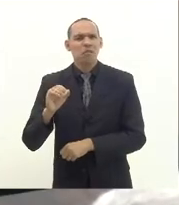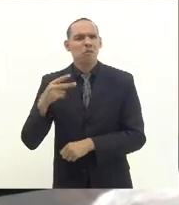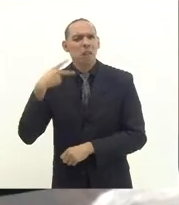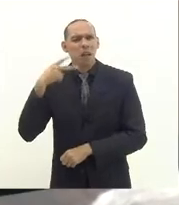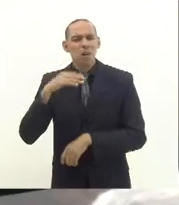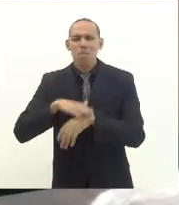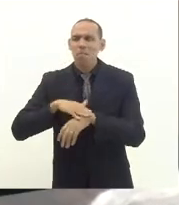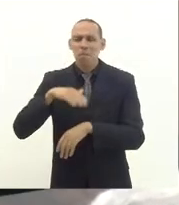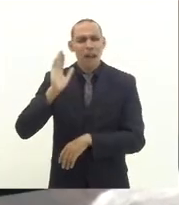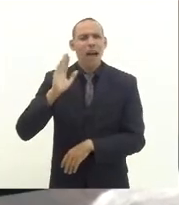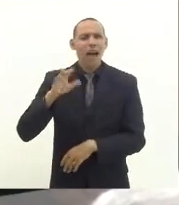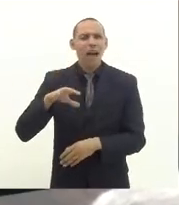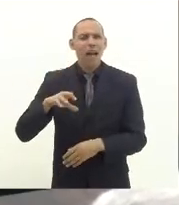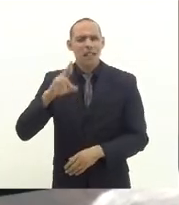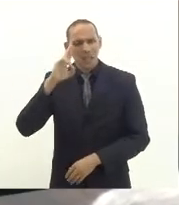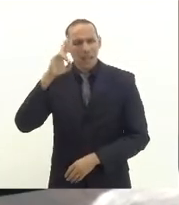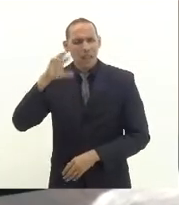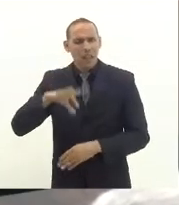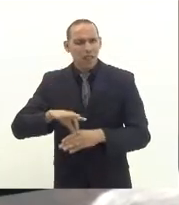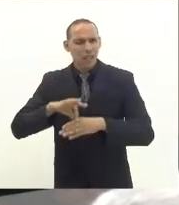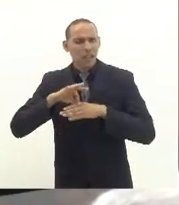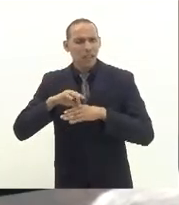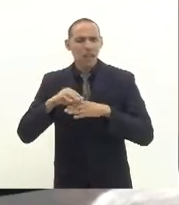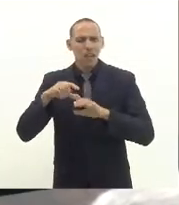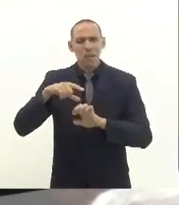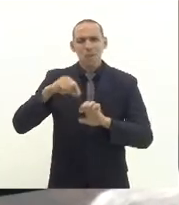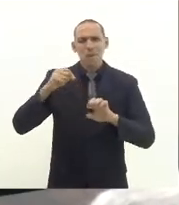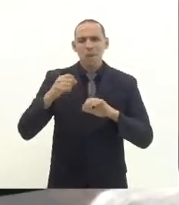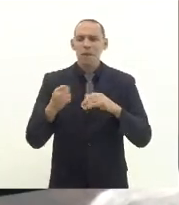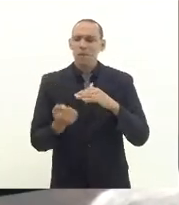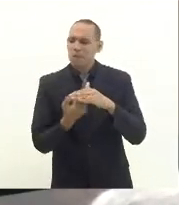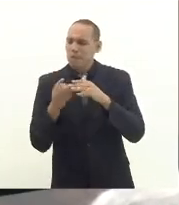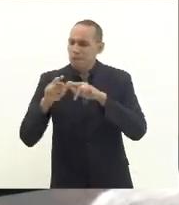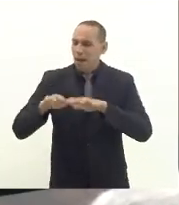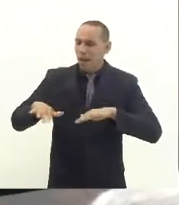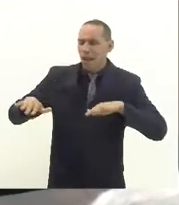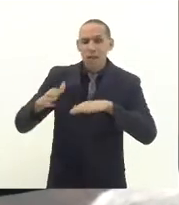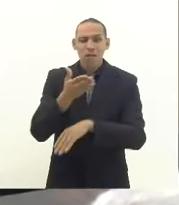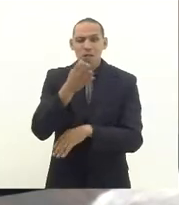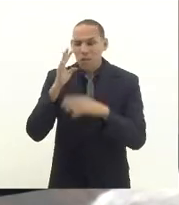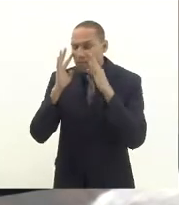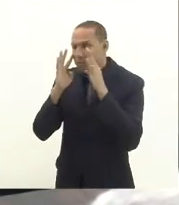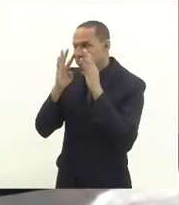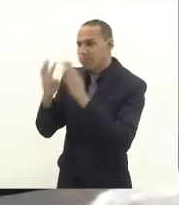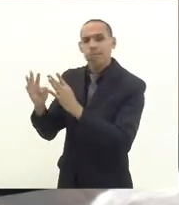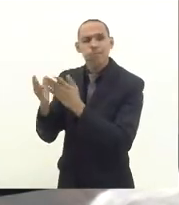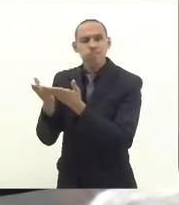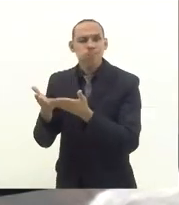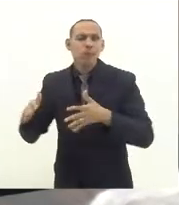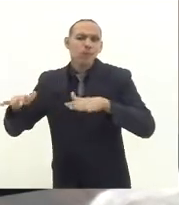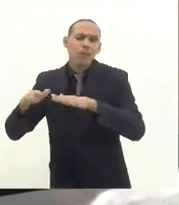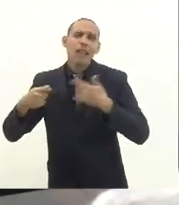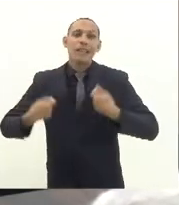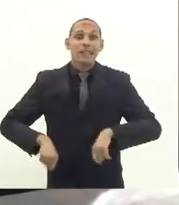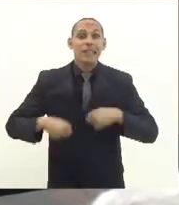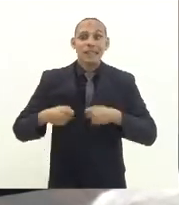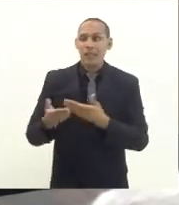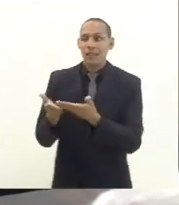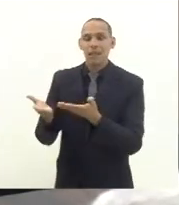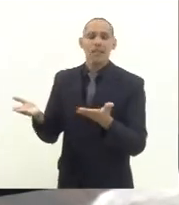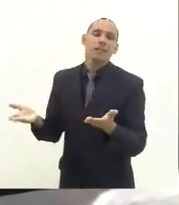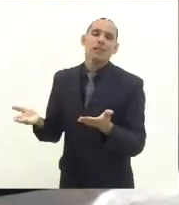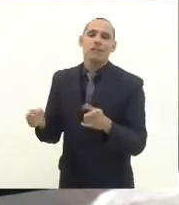lideranças empresários aonde vossa excelência' pode ouvir sobretudo ouvir ouvir as demandas